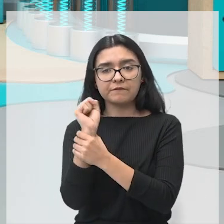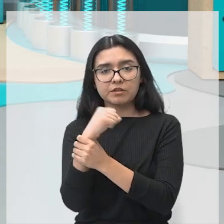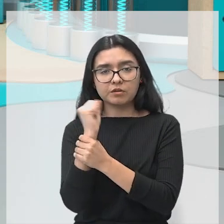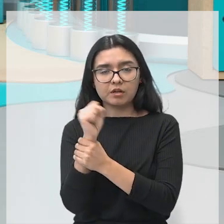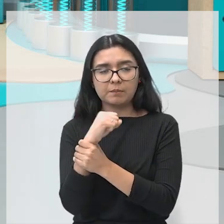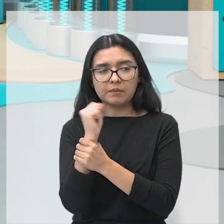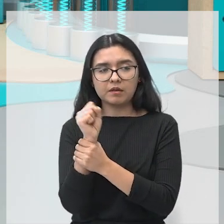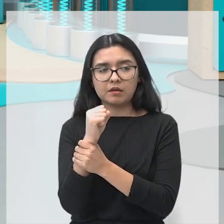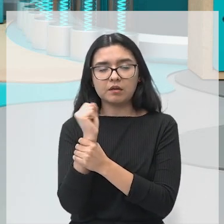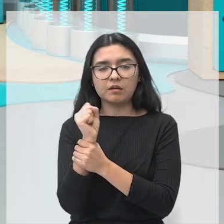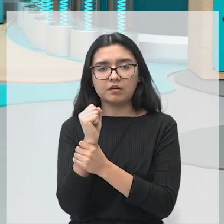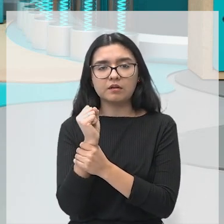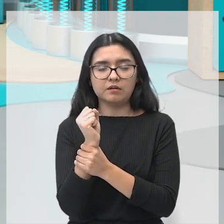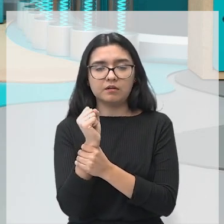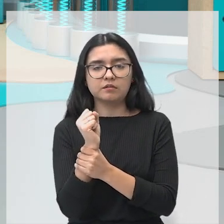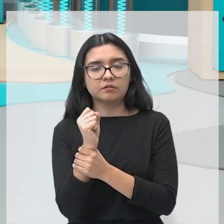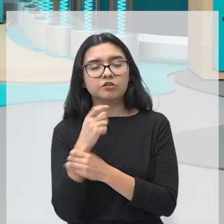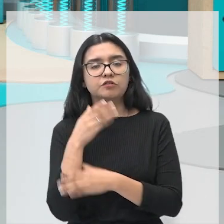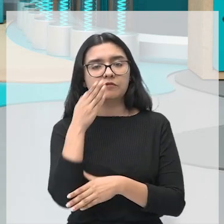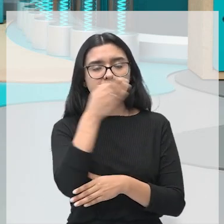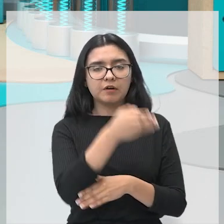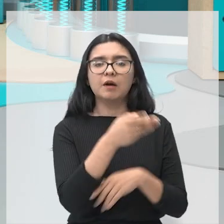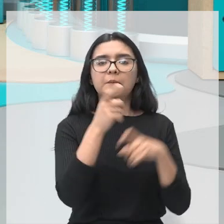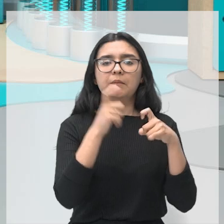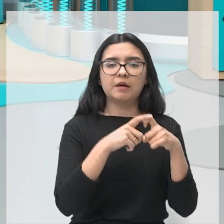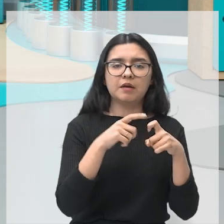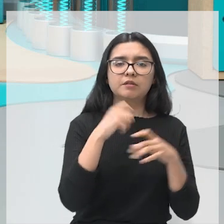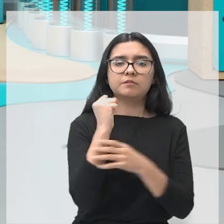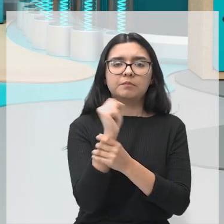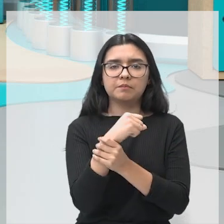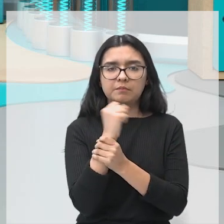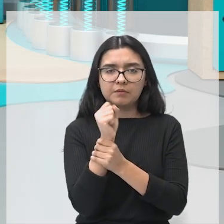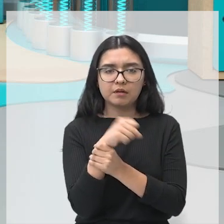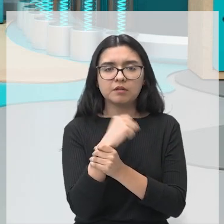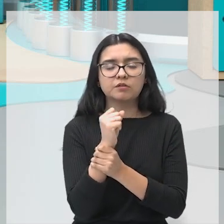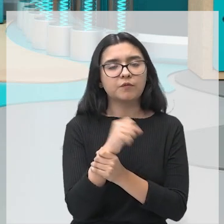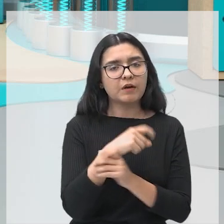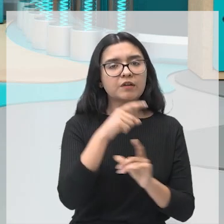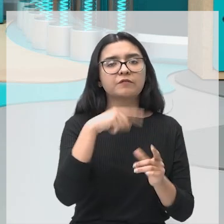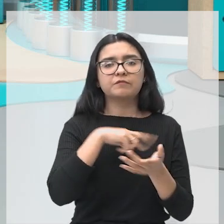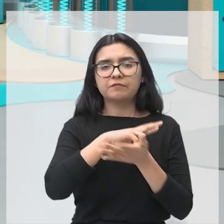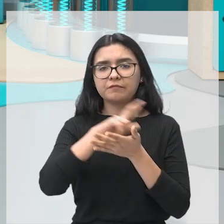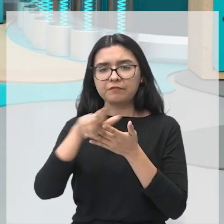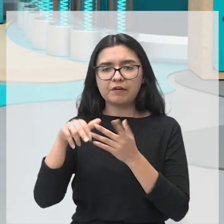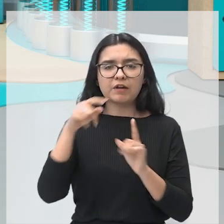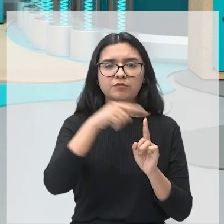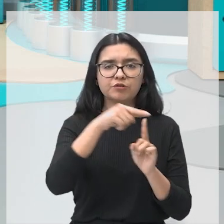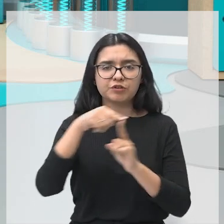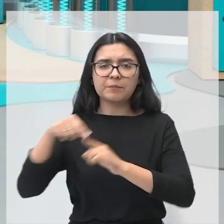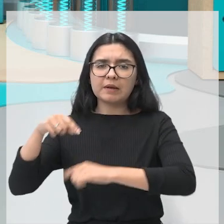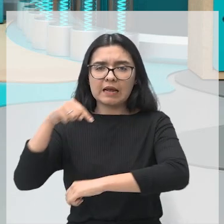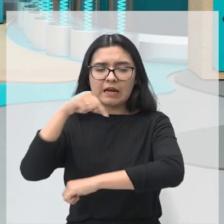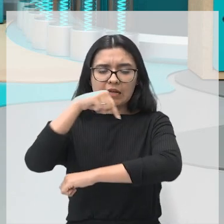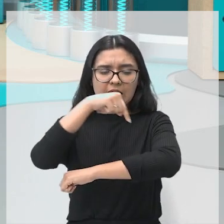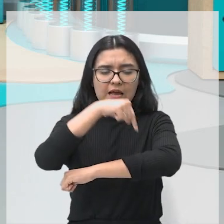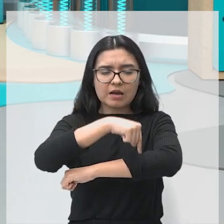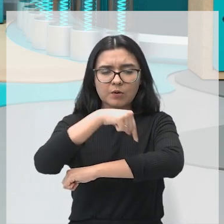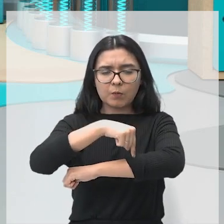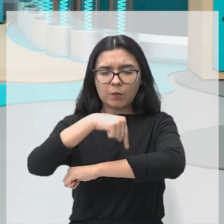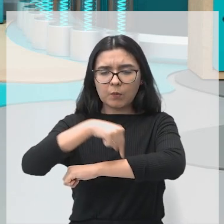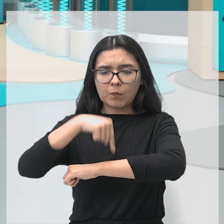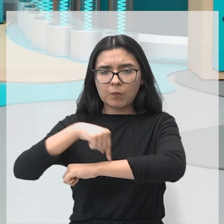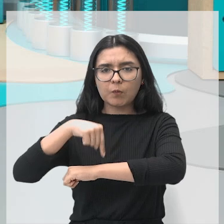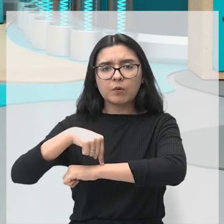fisioterapia, que são aquelas sessões ali que a gente varia um pouco os procedimentos, pode usar a acupuntura, que são aquelas agulhinhas que